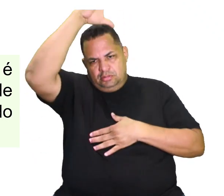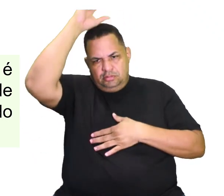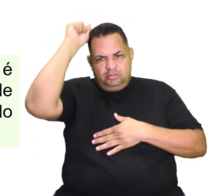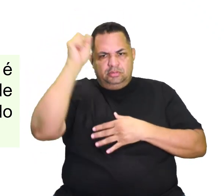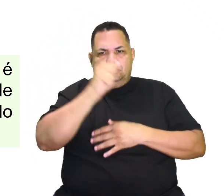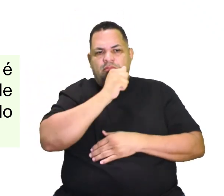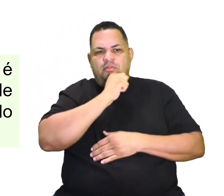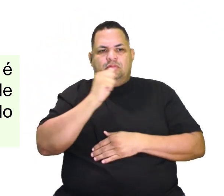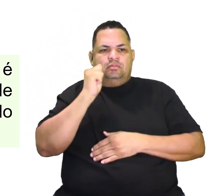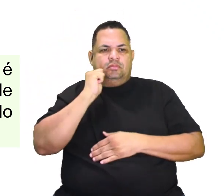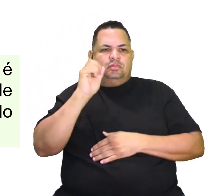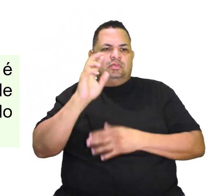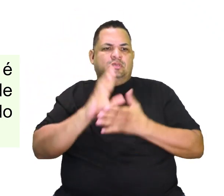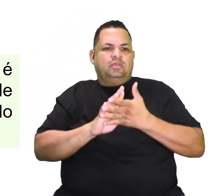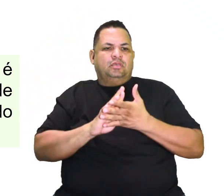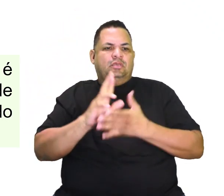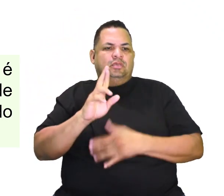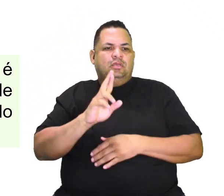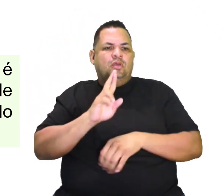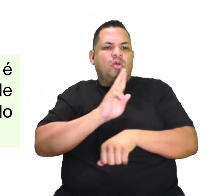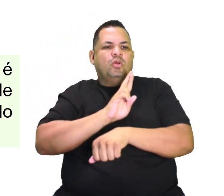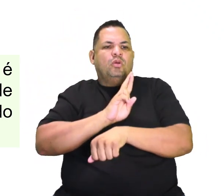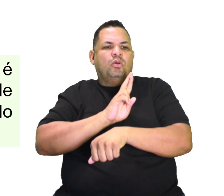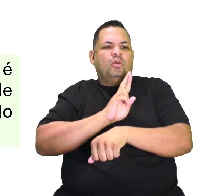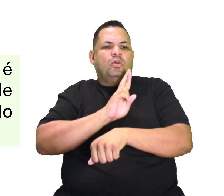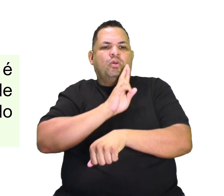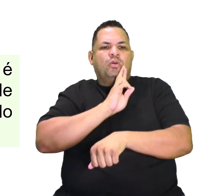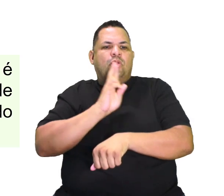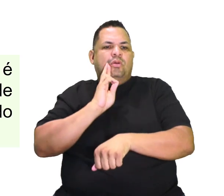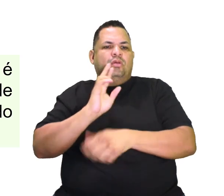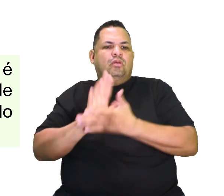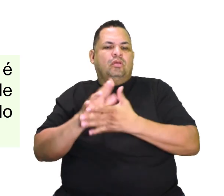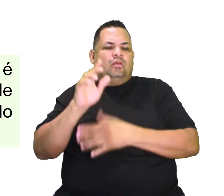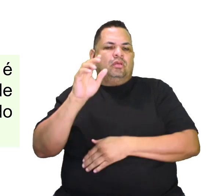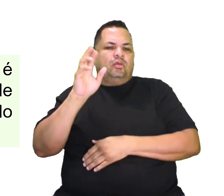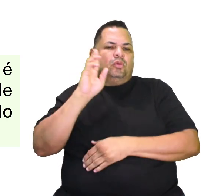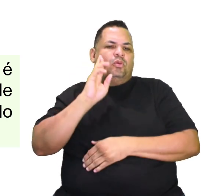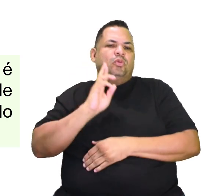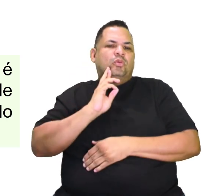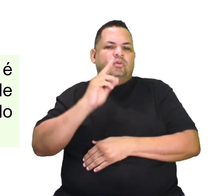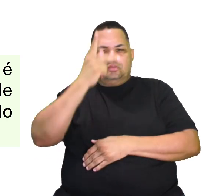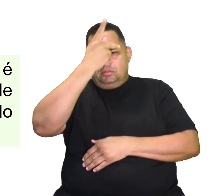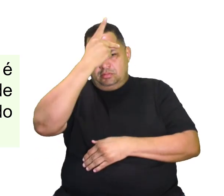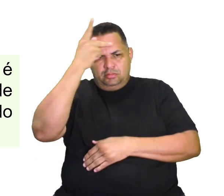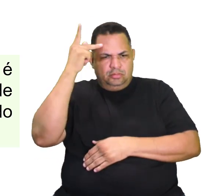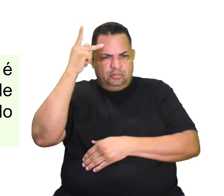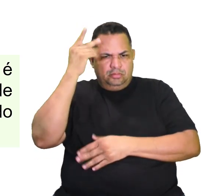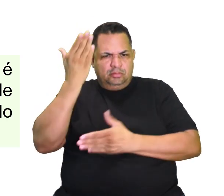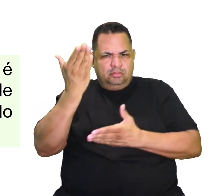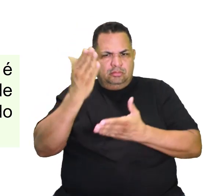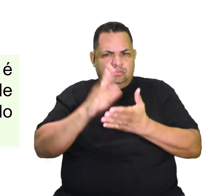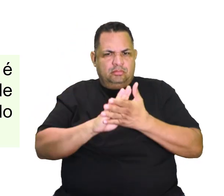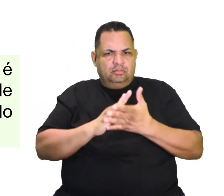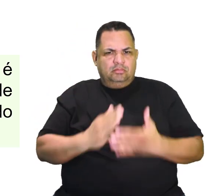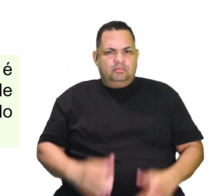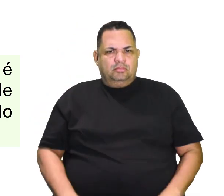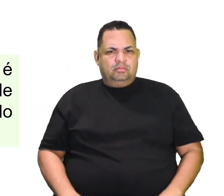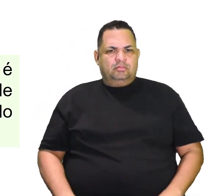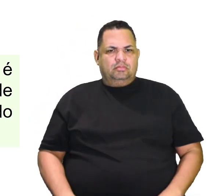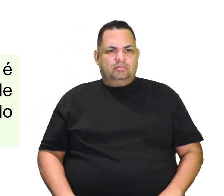e Roraima e Rondônia. Agora eu fiquei em dúvida com mais de 300 pessoas, né? Essa informação ficou